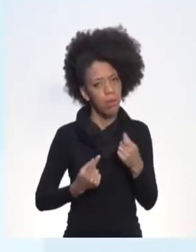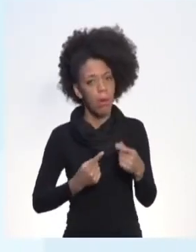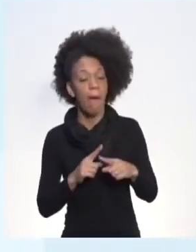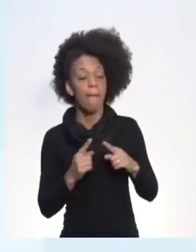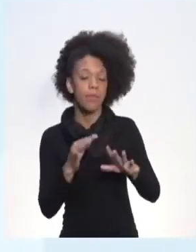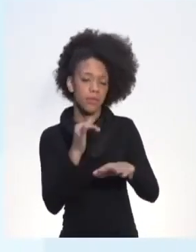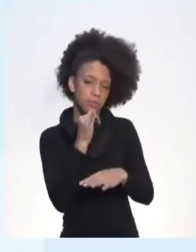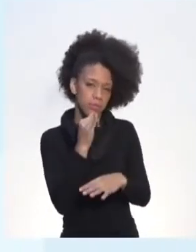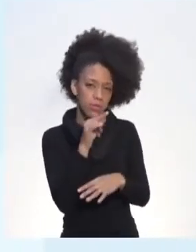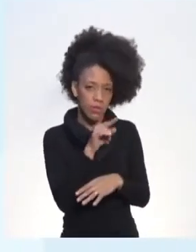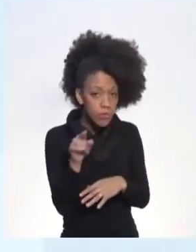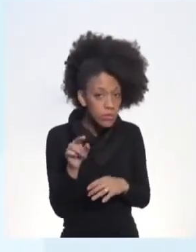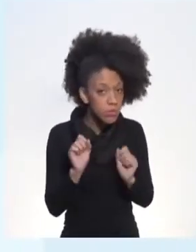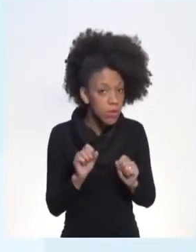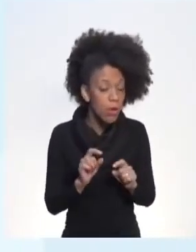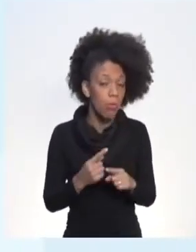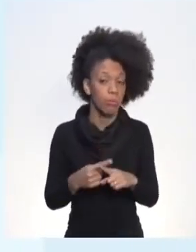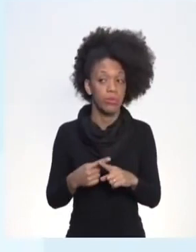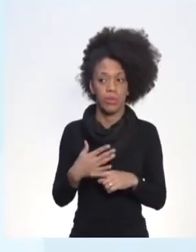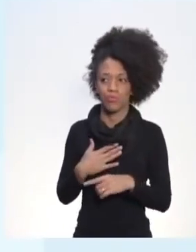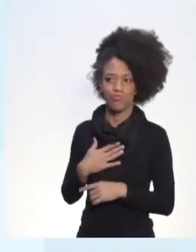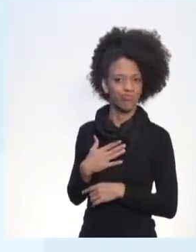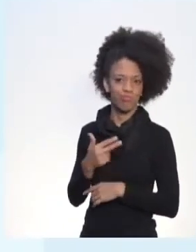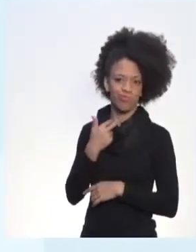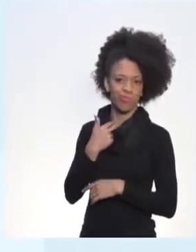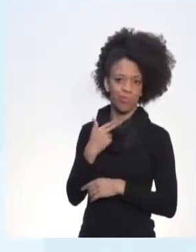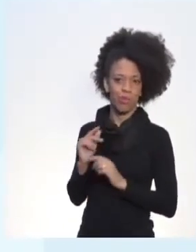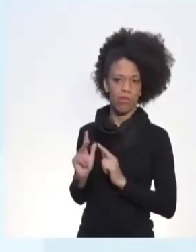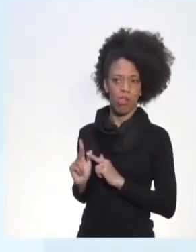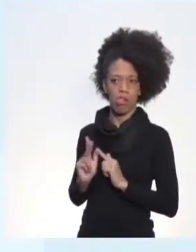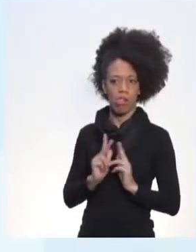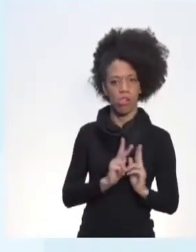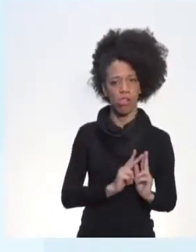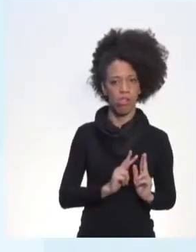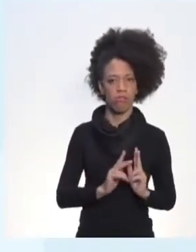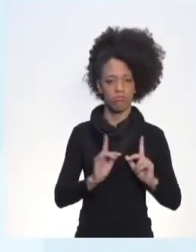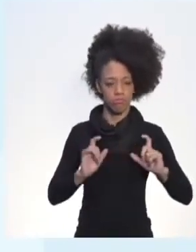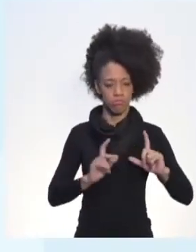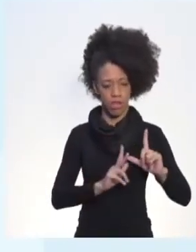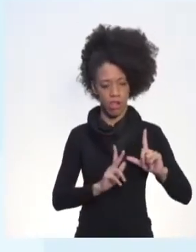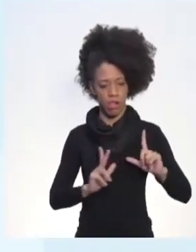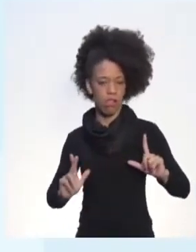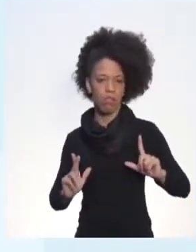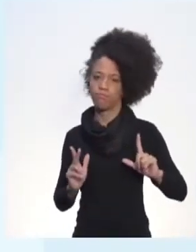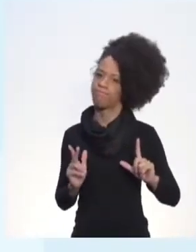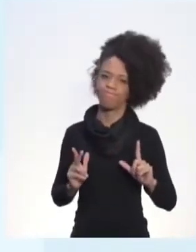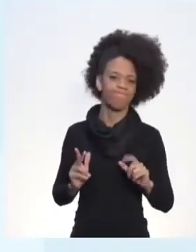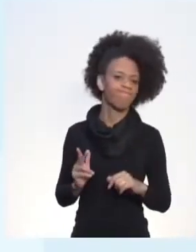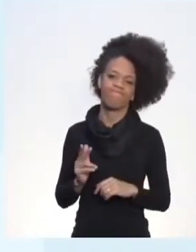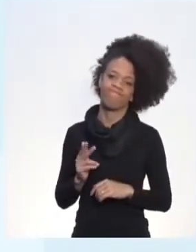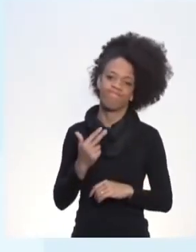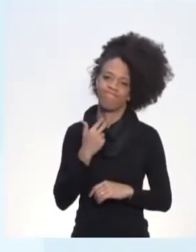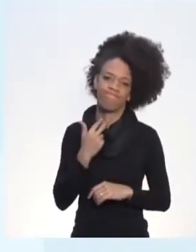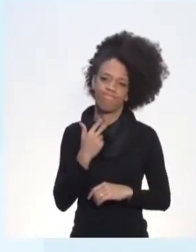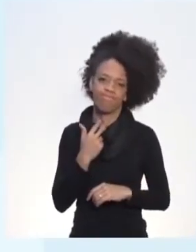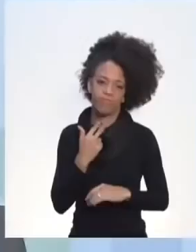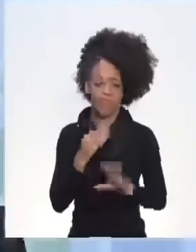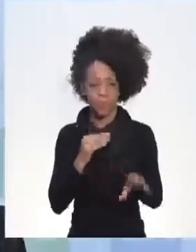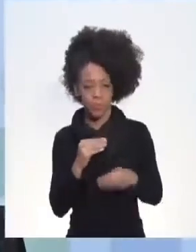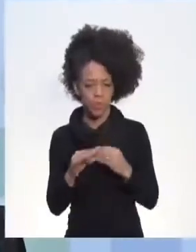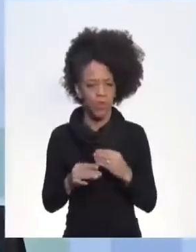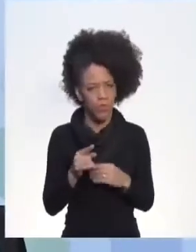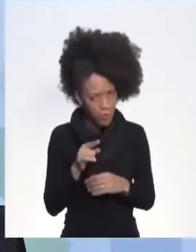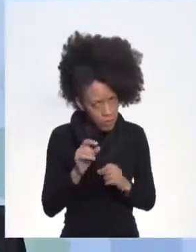por exemplo, vocês podem, porque eu já não vou poder mexer na imagem. Tá? Eu só posso ficar com aquela lá, eu não posso acrescentar outra imagem. Vocês podem acrescentar na de